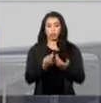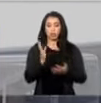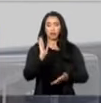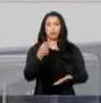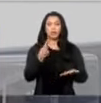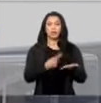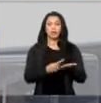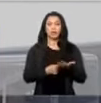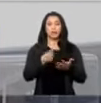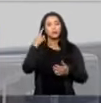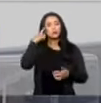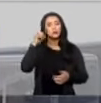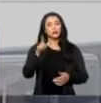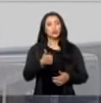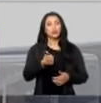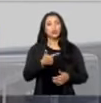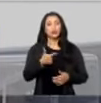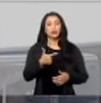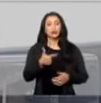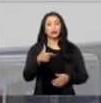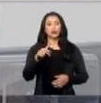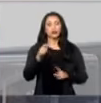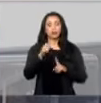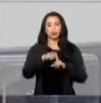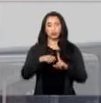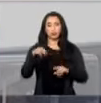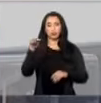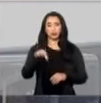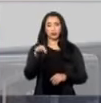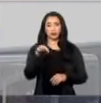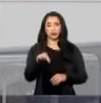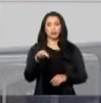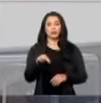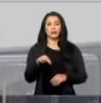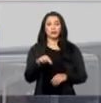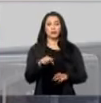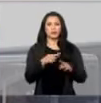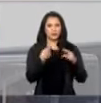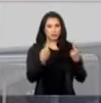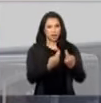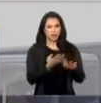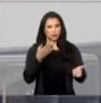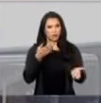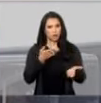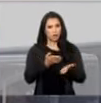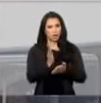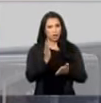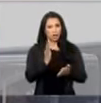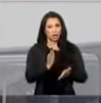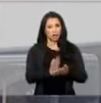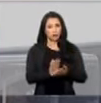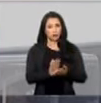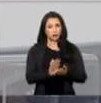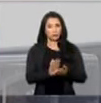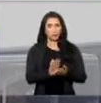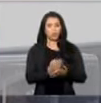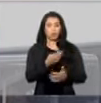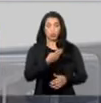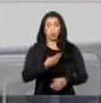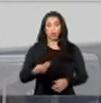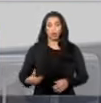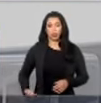o dia 12 de novembro. Nesta reunião, foram aprovadas e submetidas ao ministro do Estado